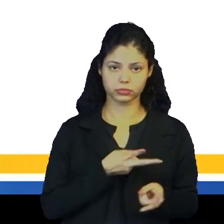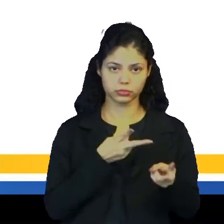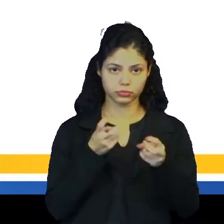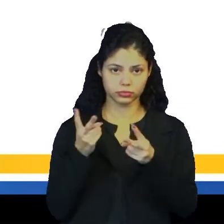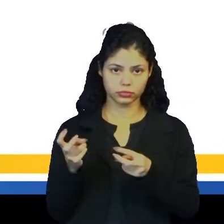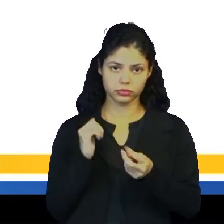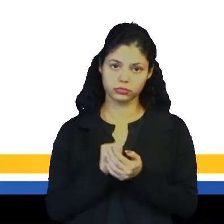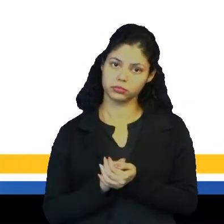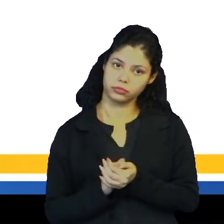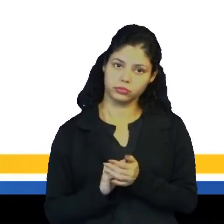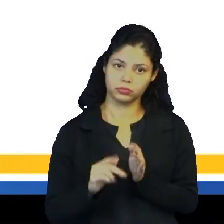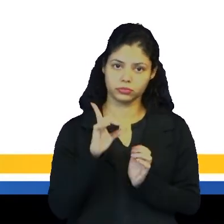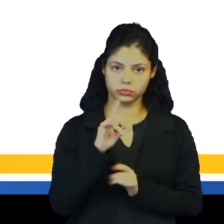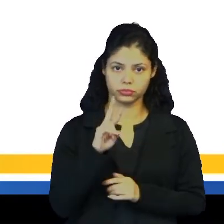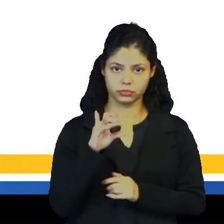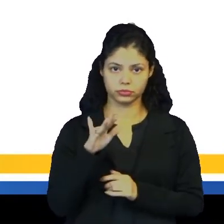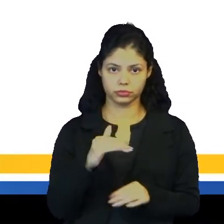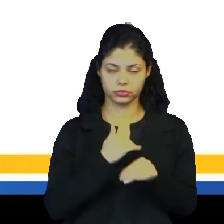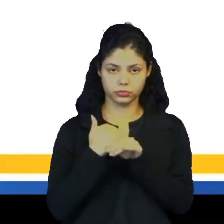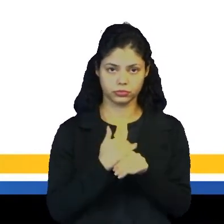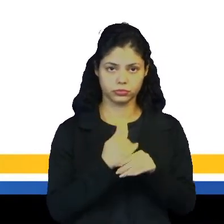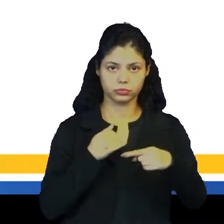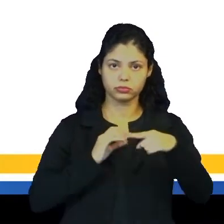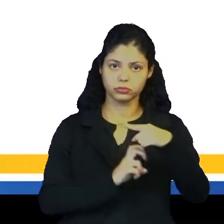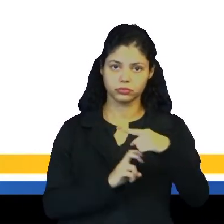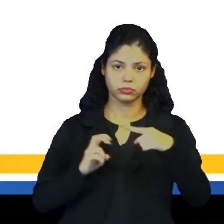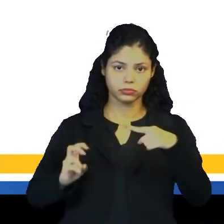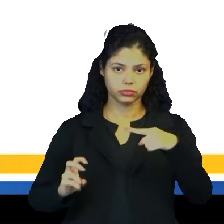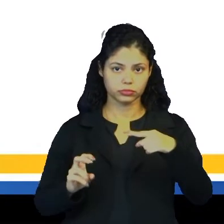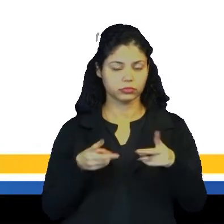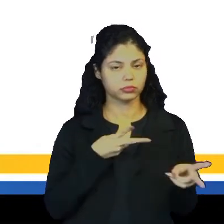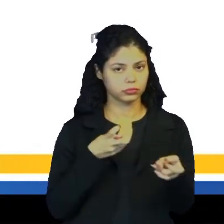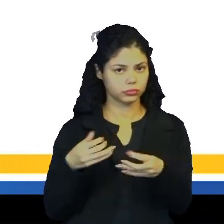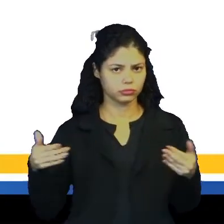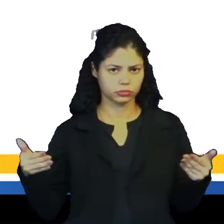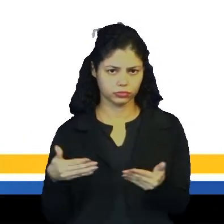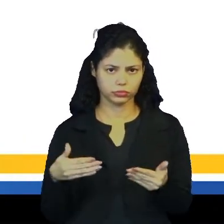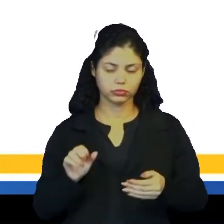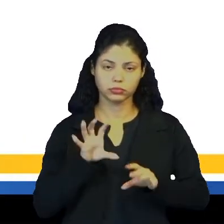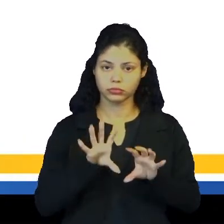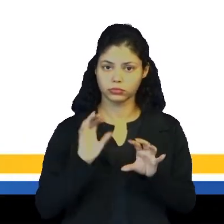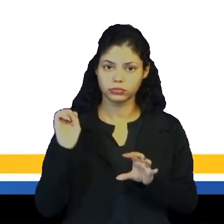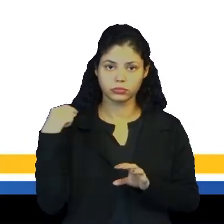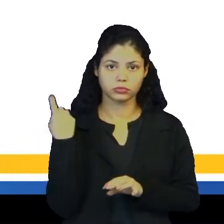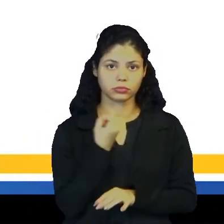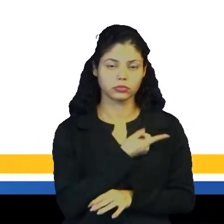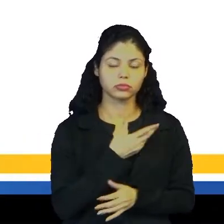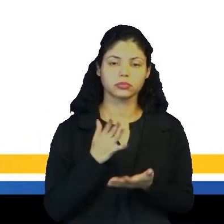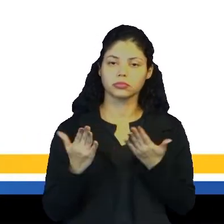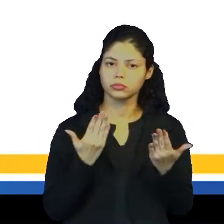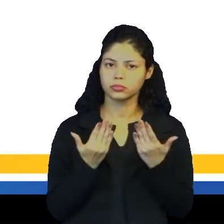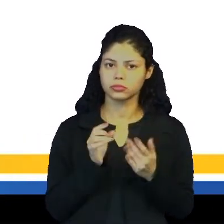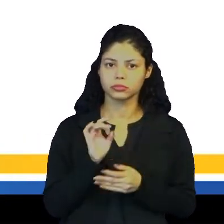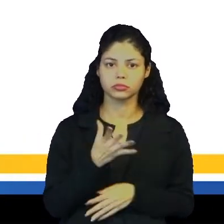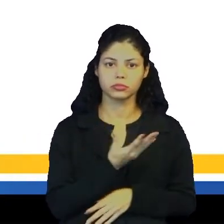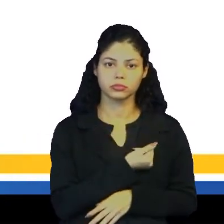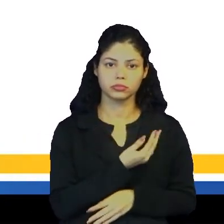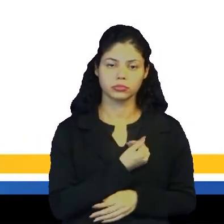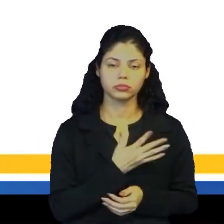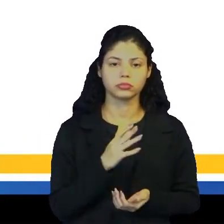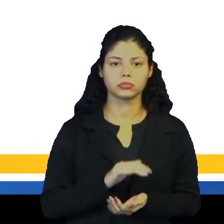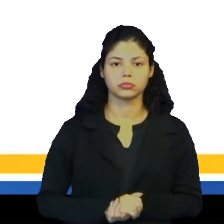Note que os denominadores são iguais. Observamos isso agora. Dessa forma, nós vamos comparar apenas os